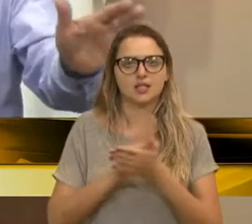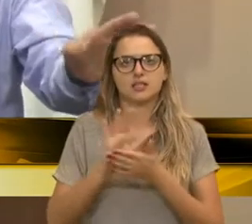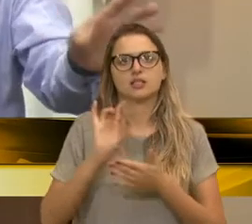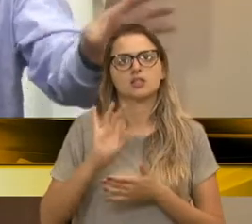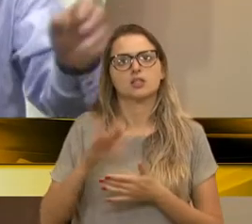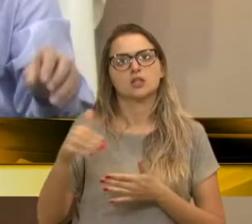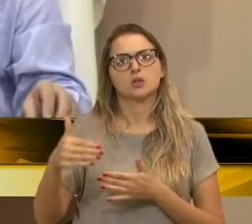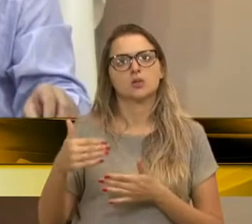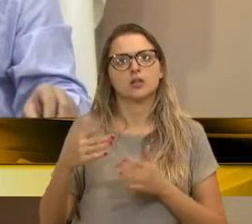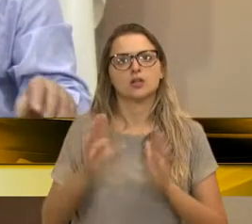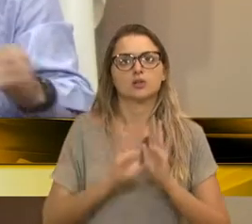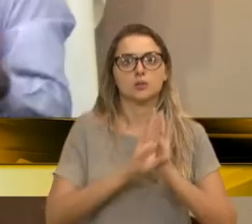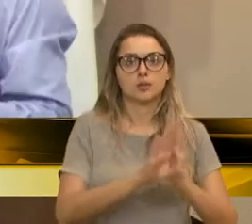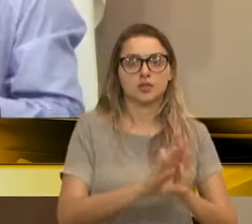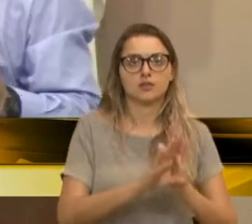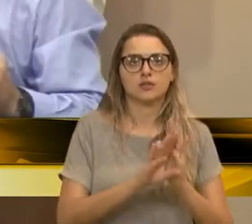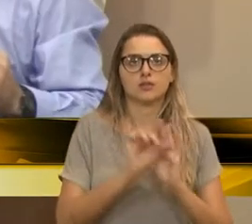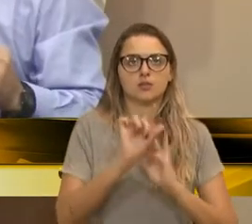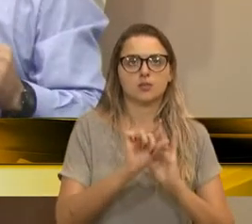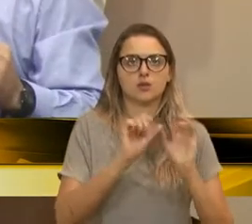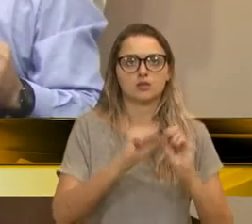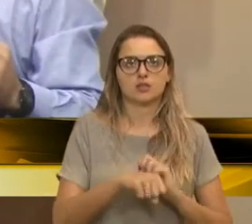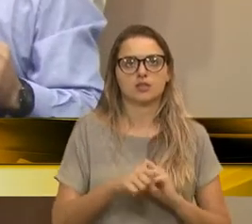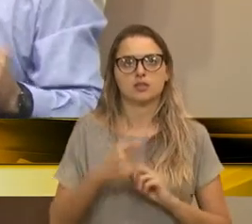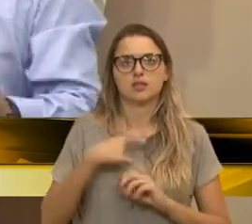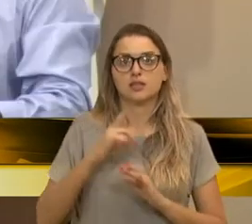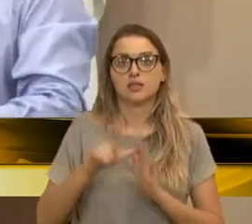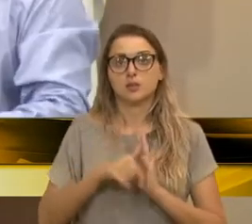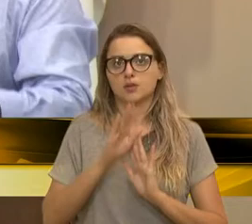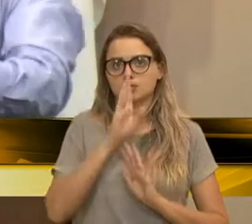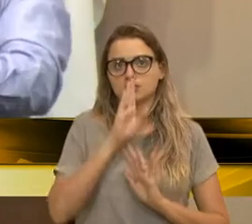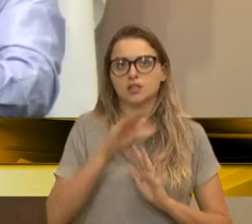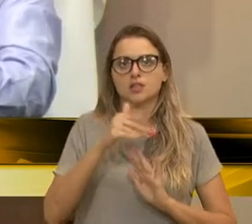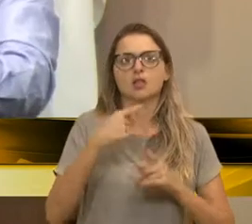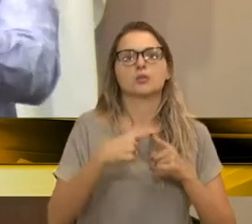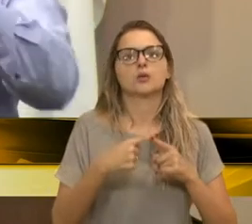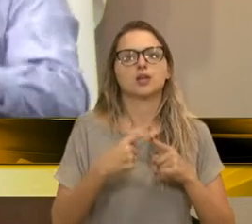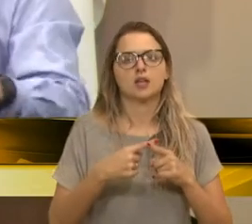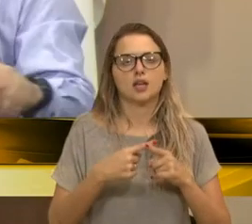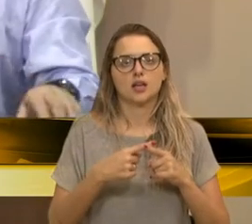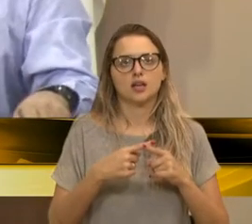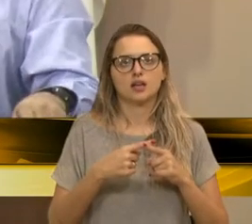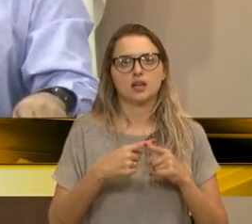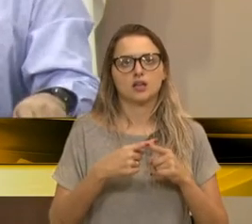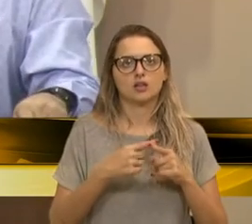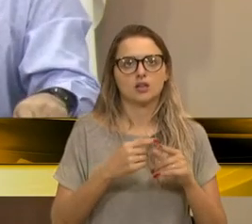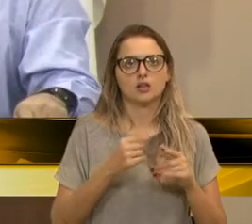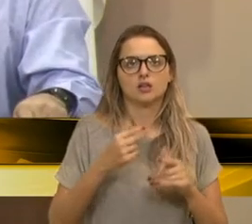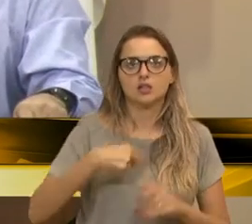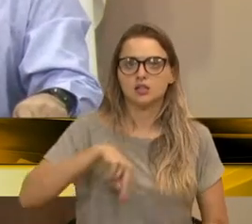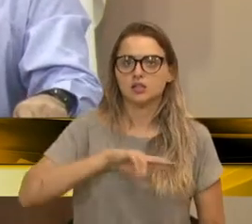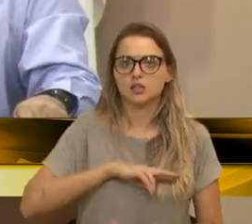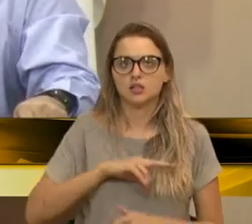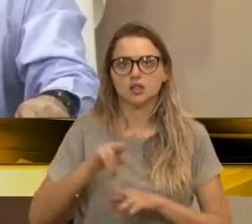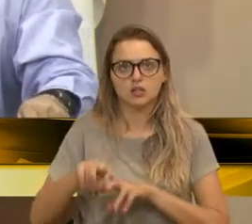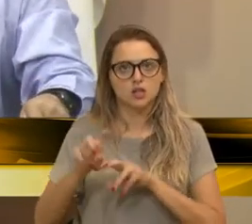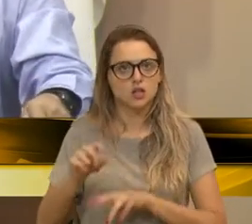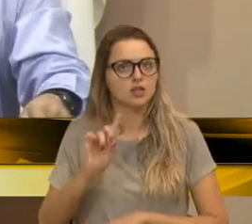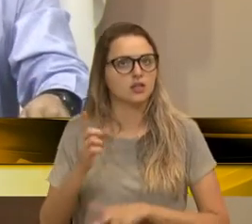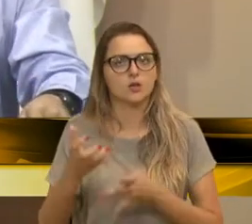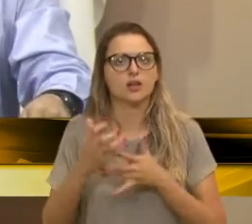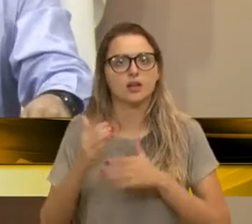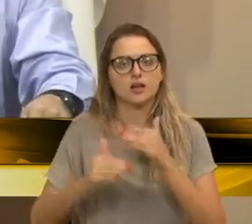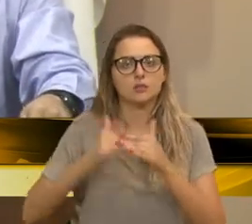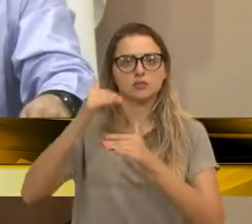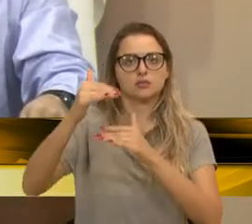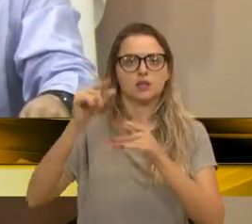nos grandes, poucos dias atrás, aí silenciou um pouquinho. Porque os grandes se manifestam, e nós vamos fazer isso da mesma forma. Não queremos chegar lá a